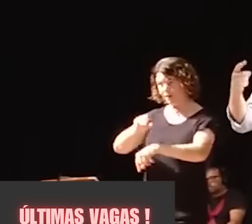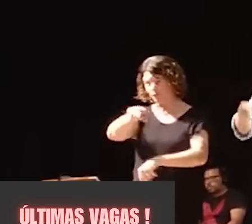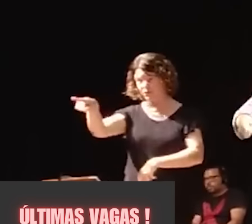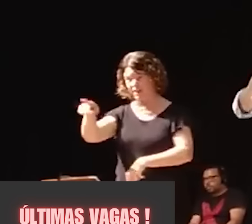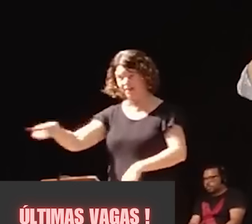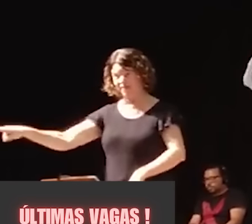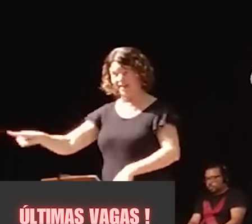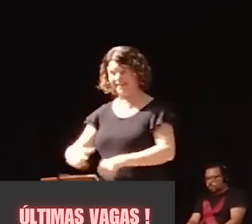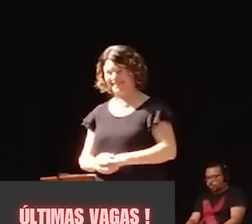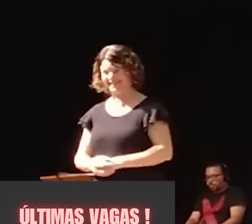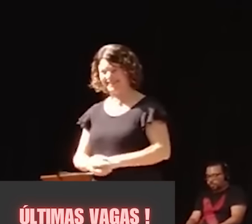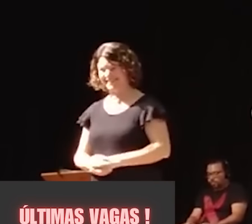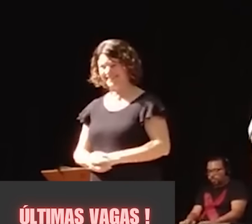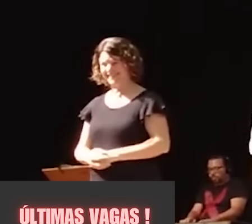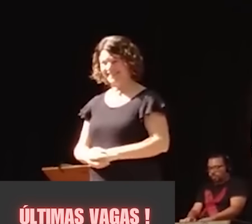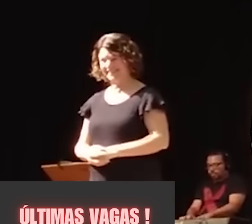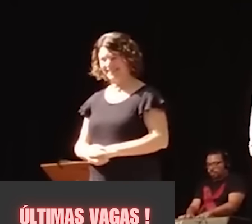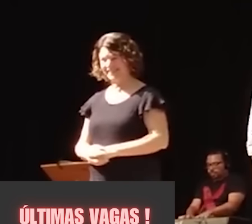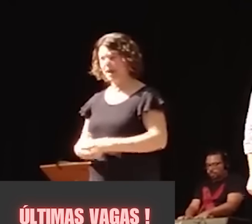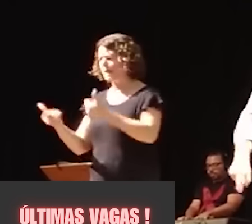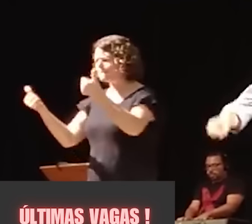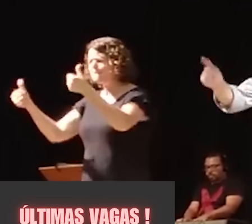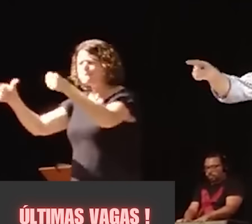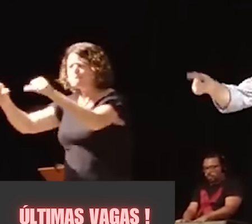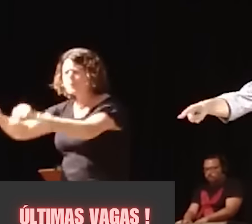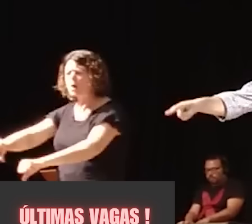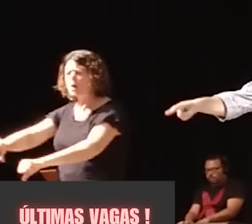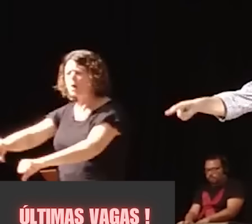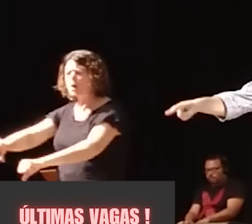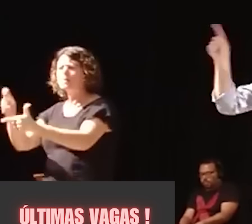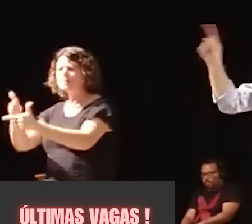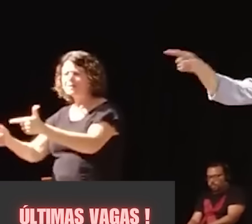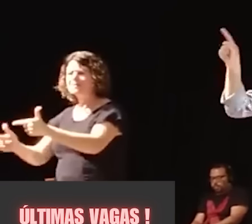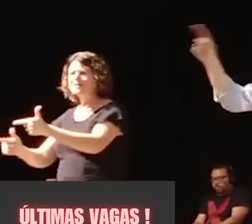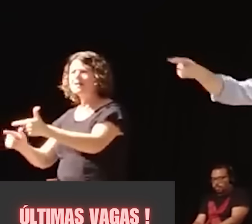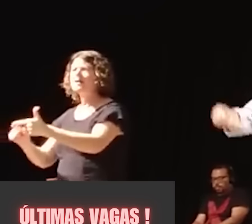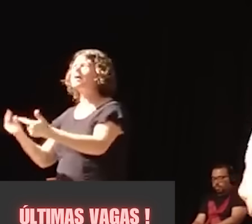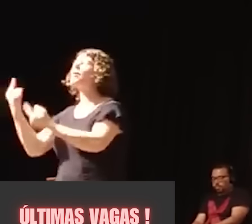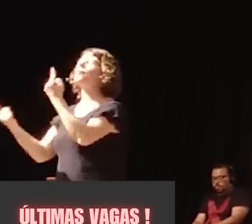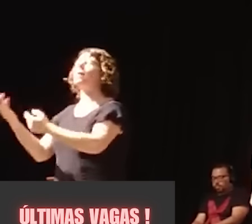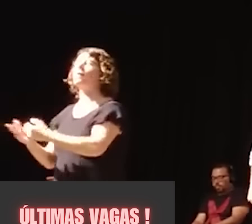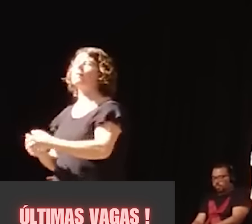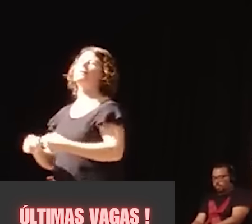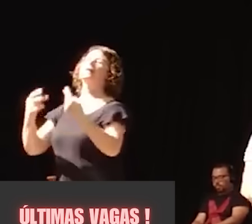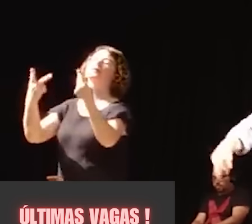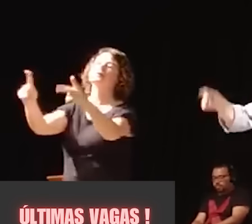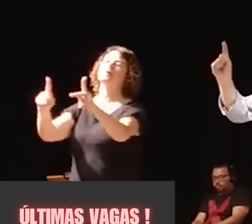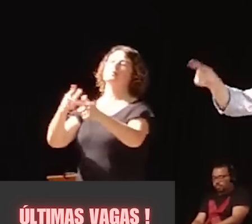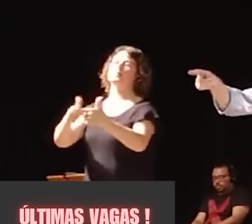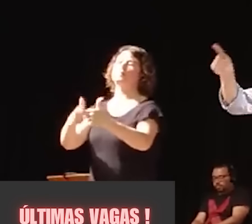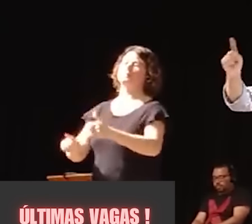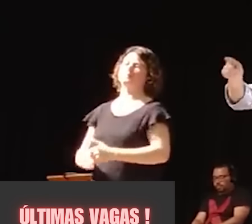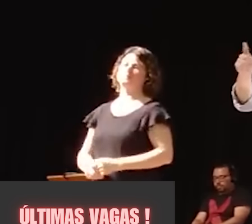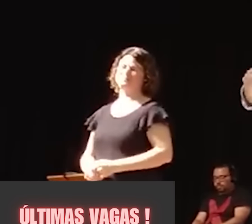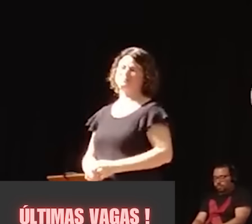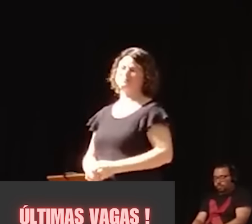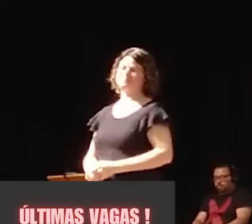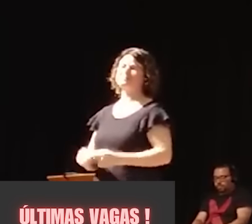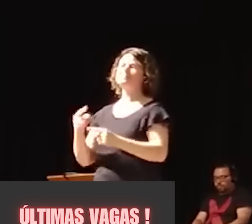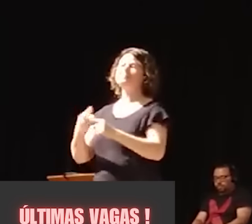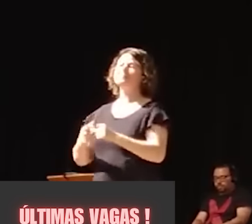sabe qual é é o seu problema porque o seu problema quem vai ter que vencer é você quem vai se